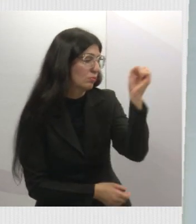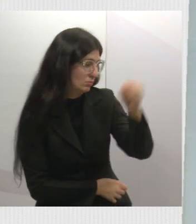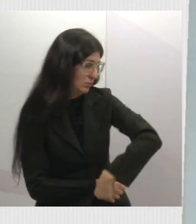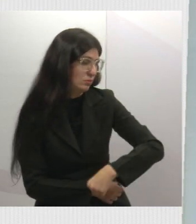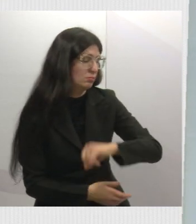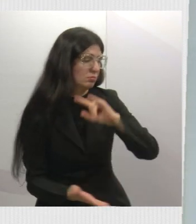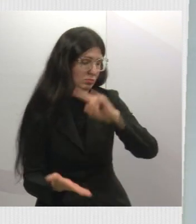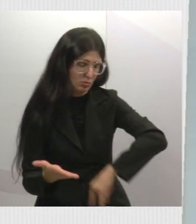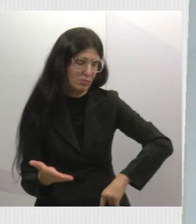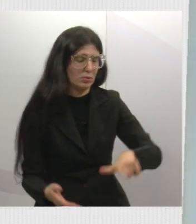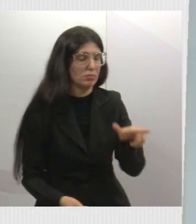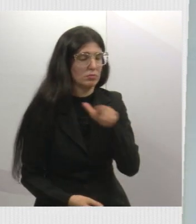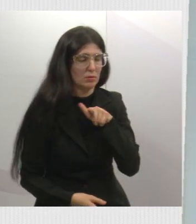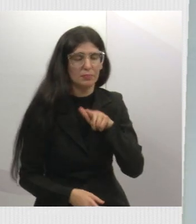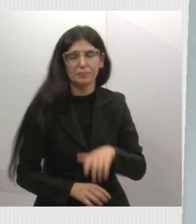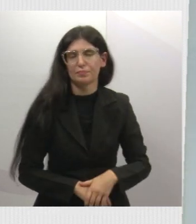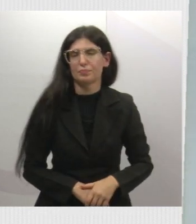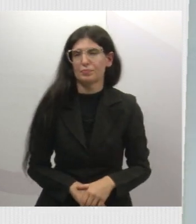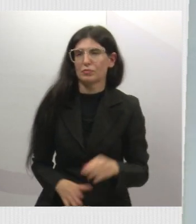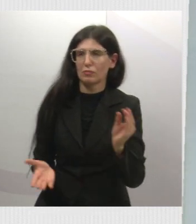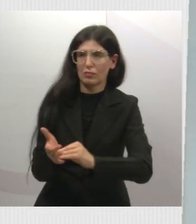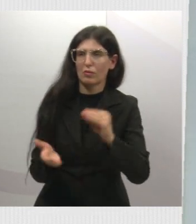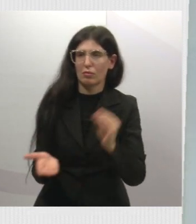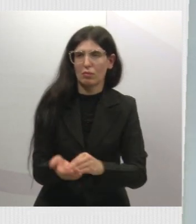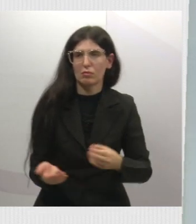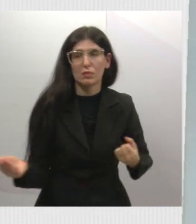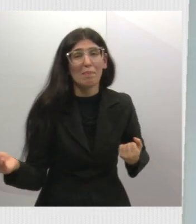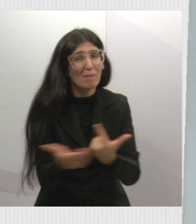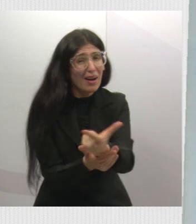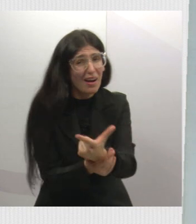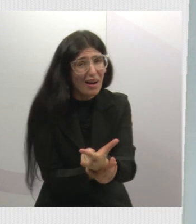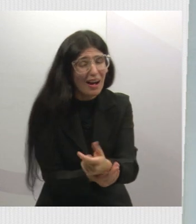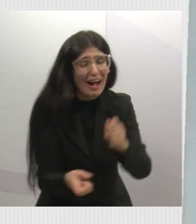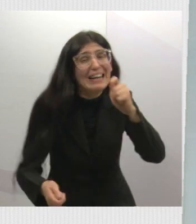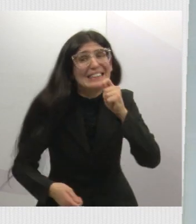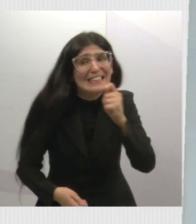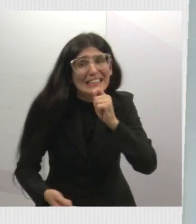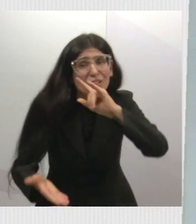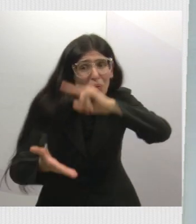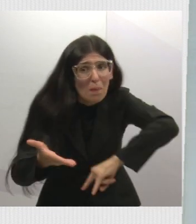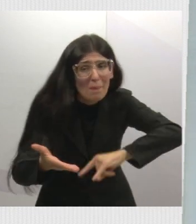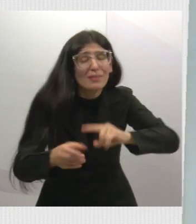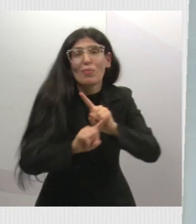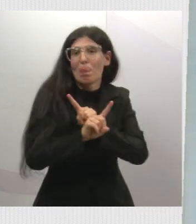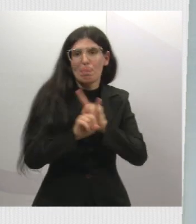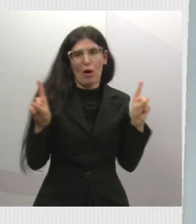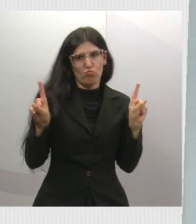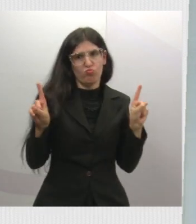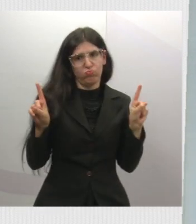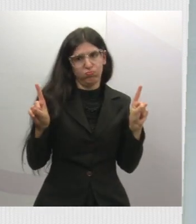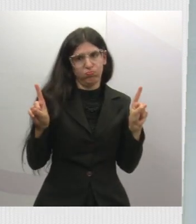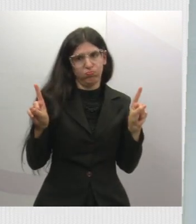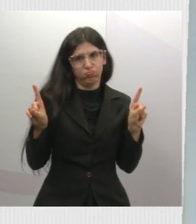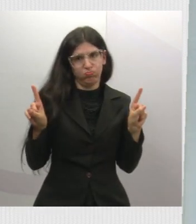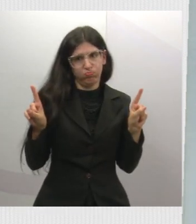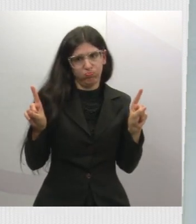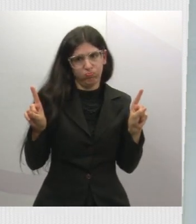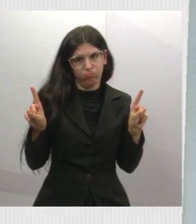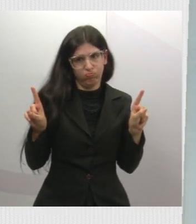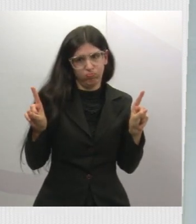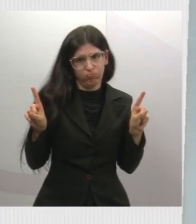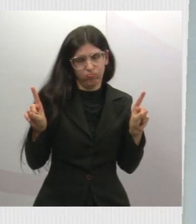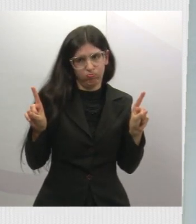Vamos falar agora sobre o resto a pagar não processado. A diferença de